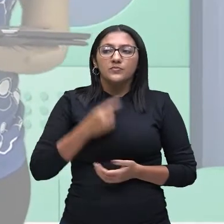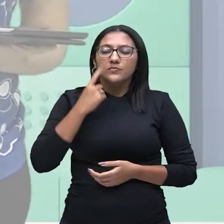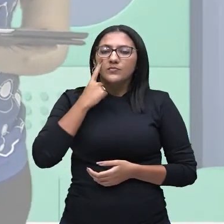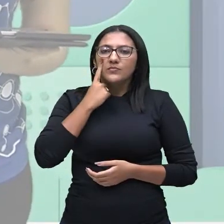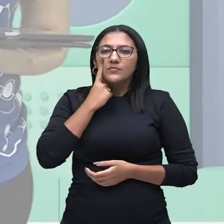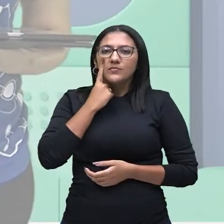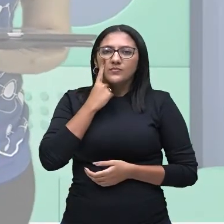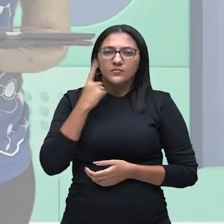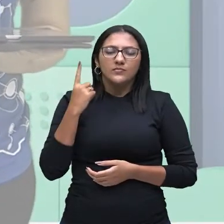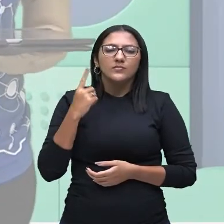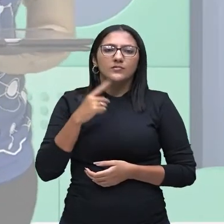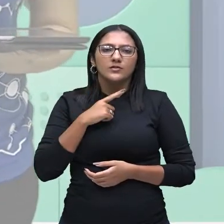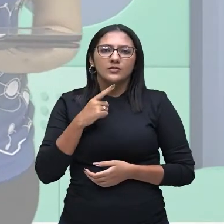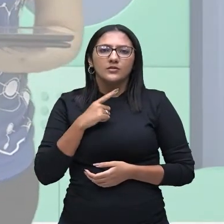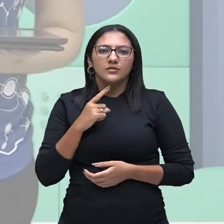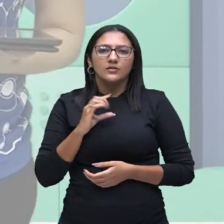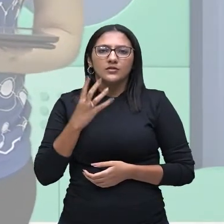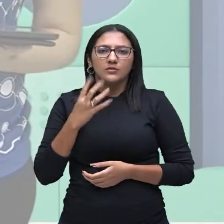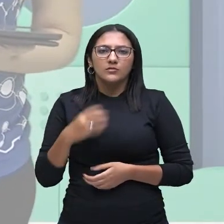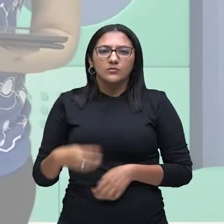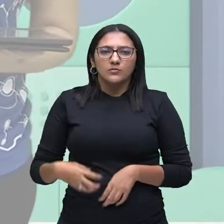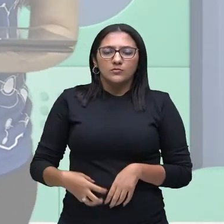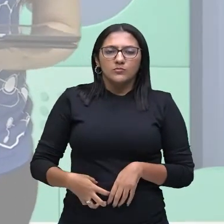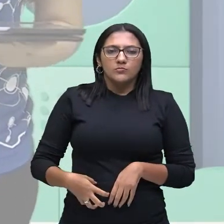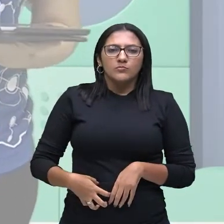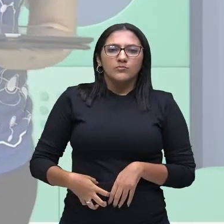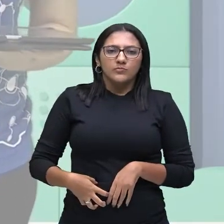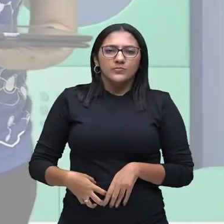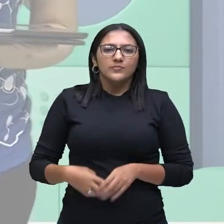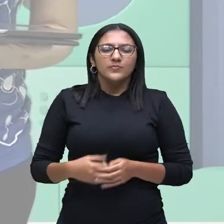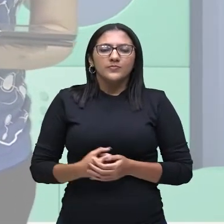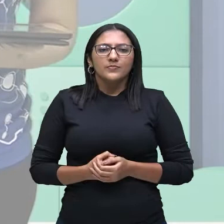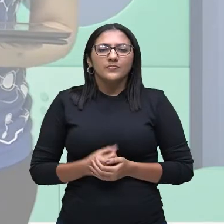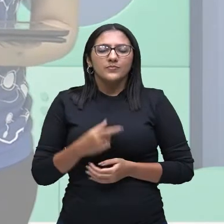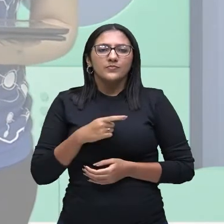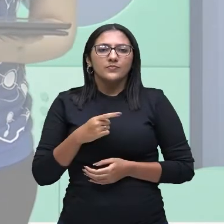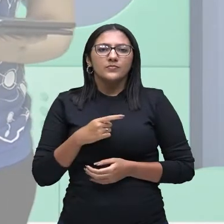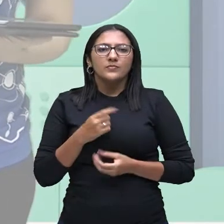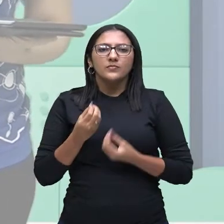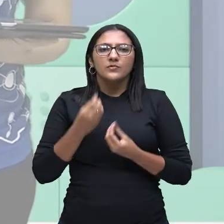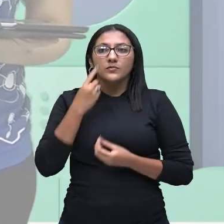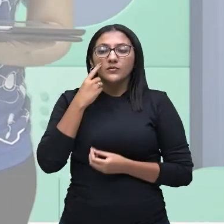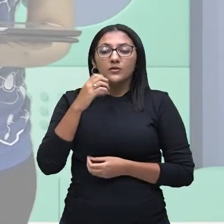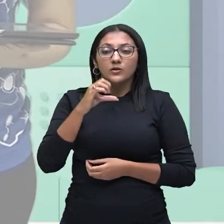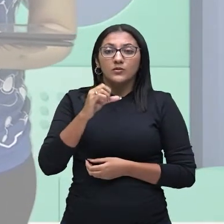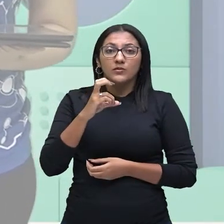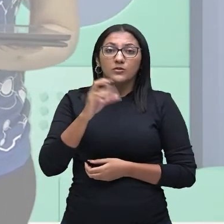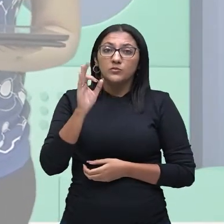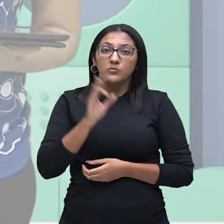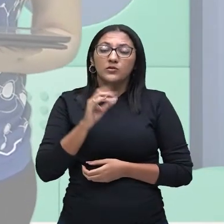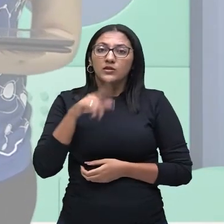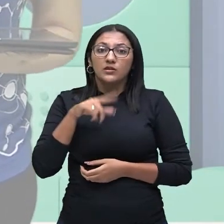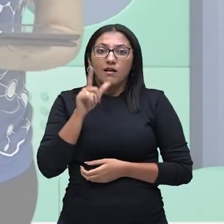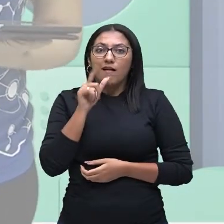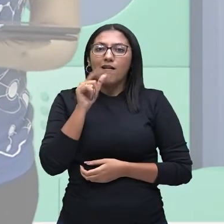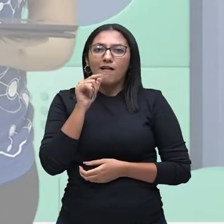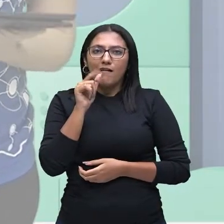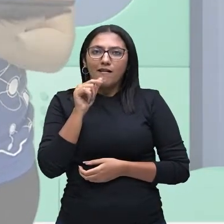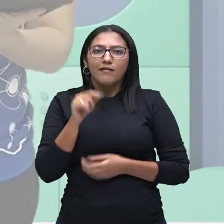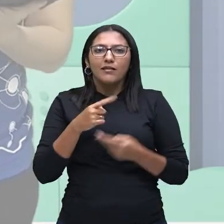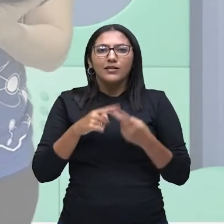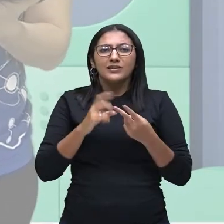ou xixi que será armazenado na bexiga, ele tem a composição de 95% água